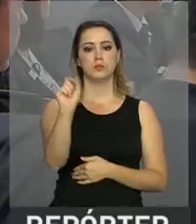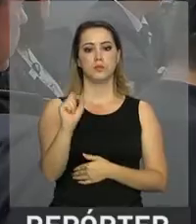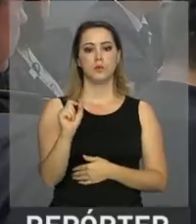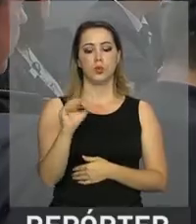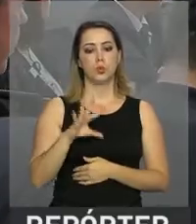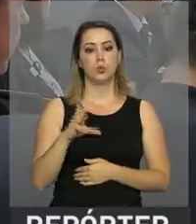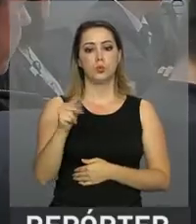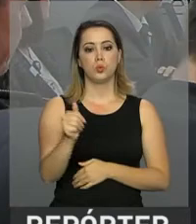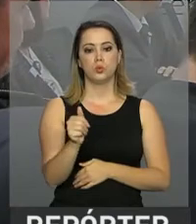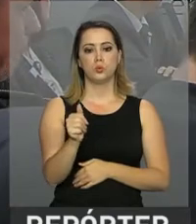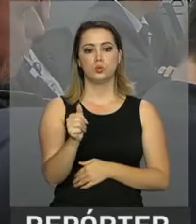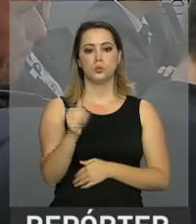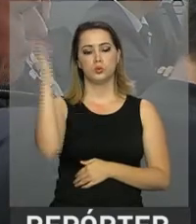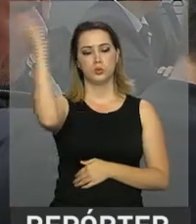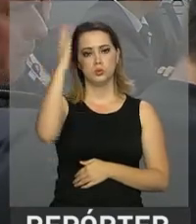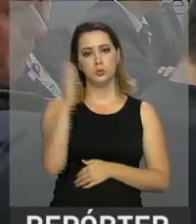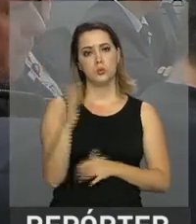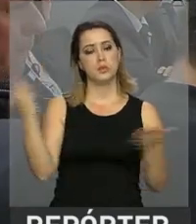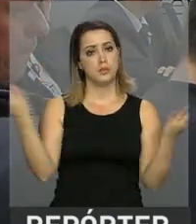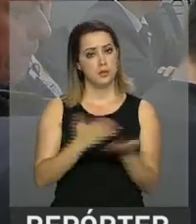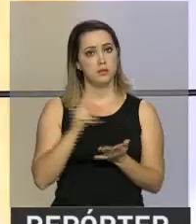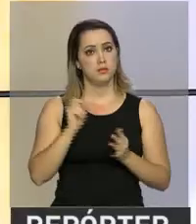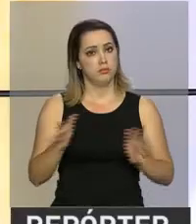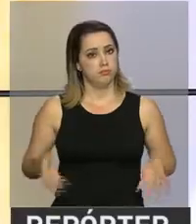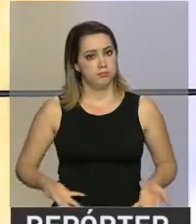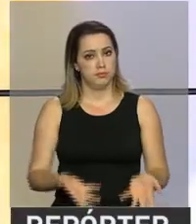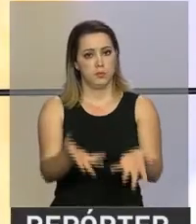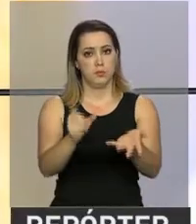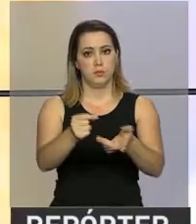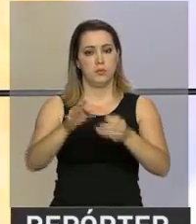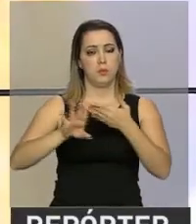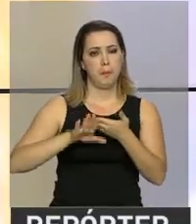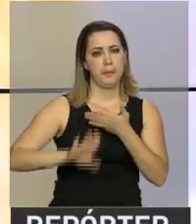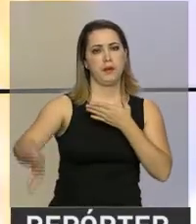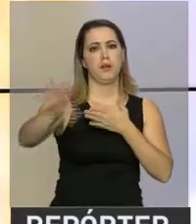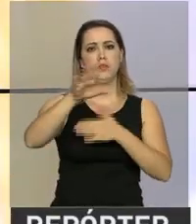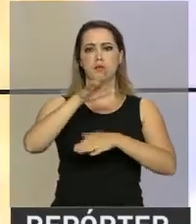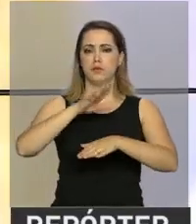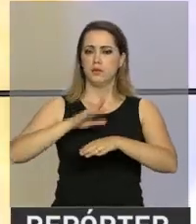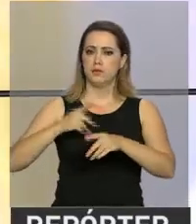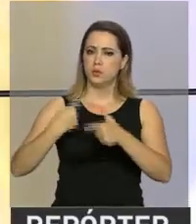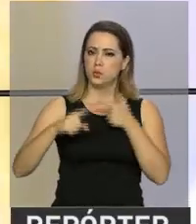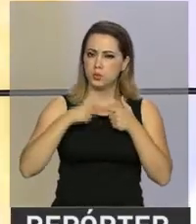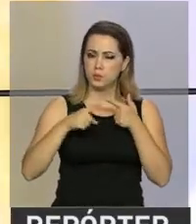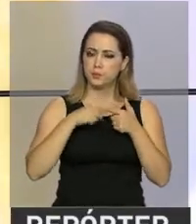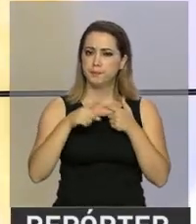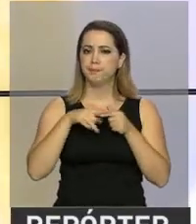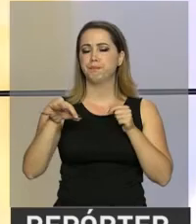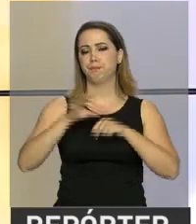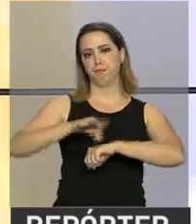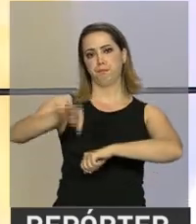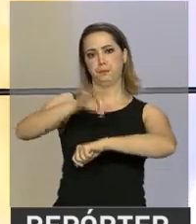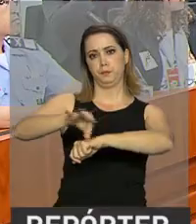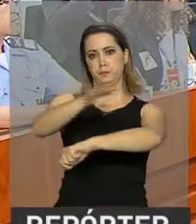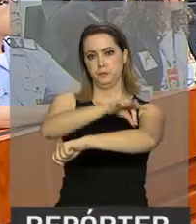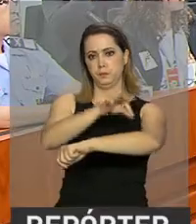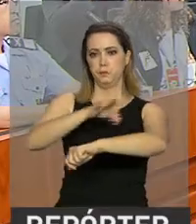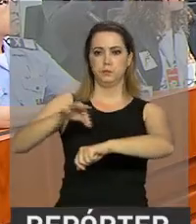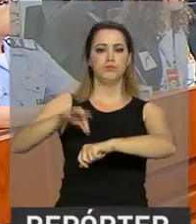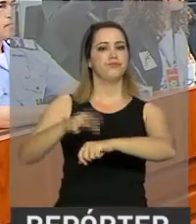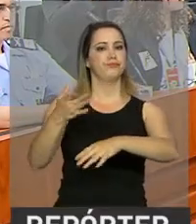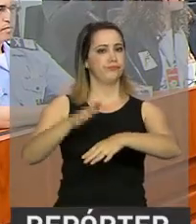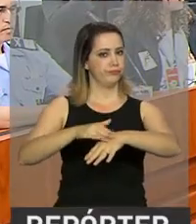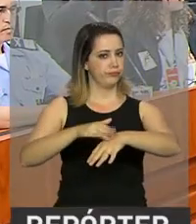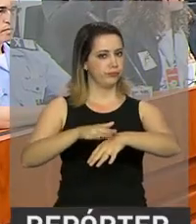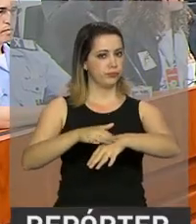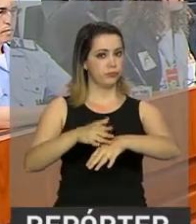está mobilizado para evitar os malefícios que o mosquito causa à saúde